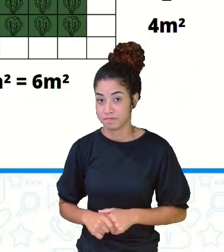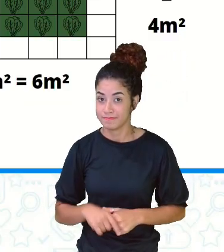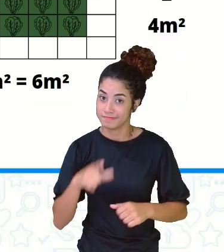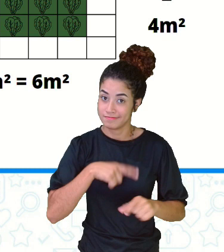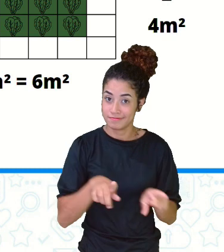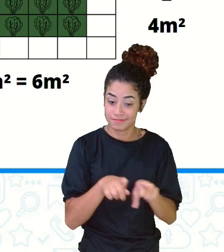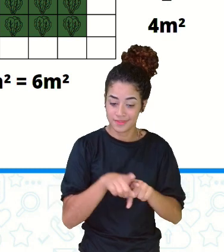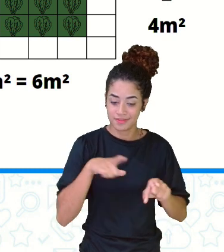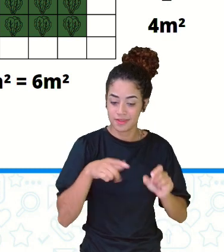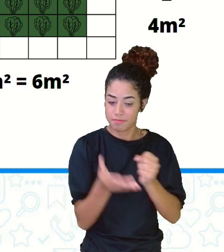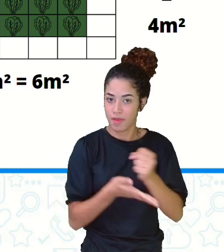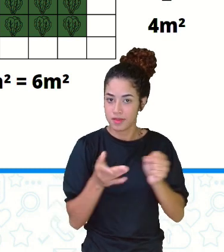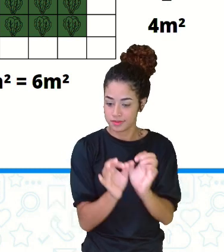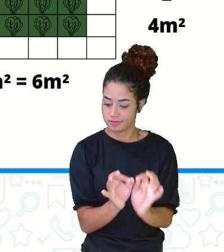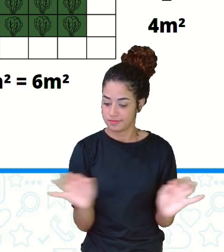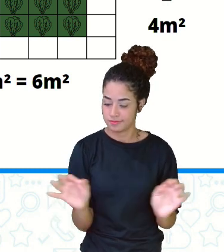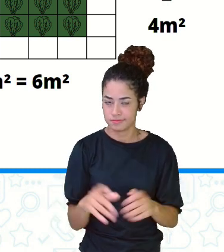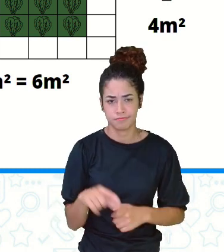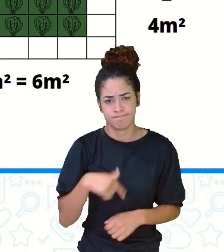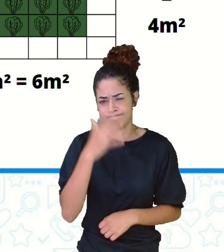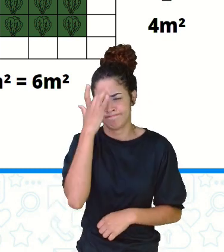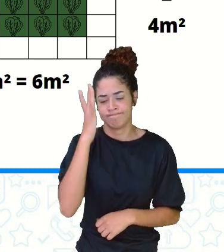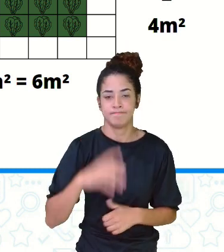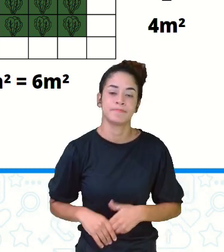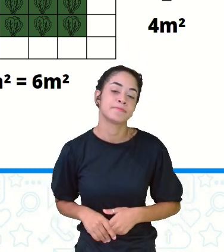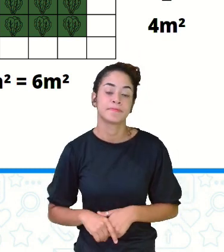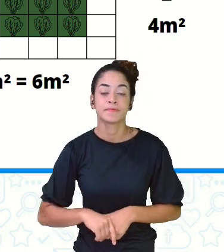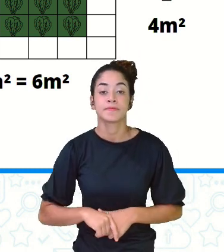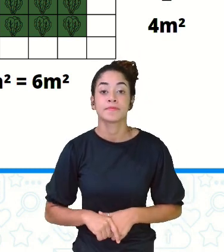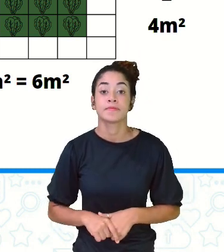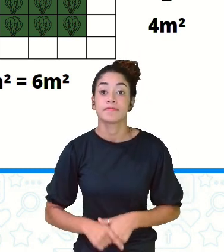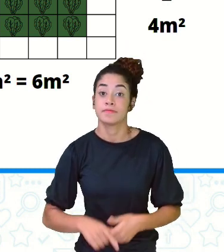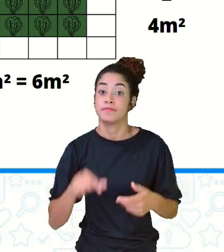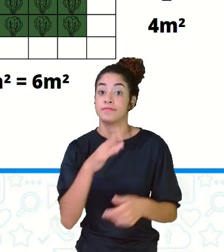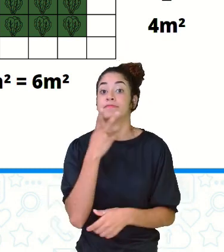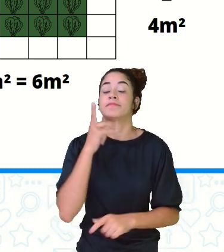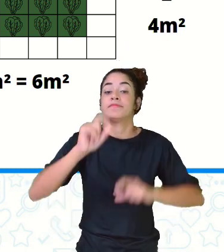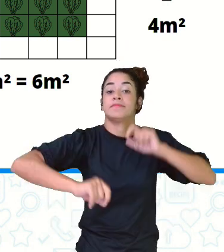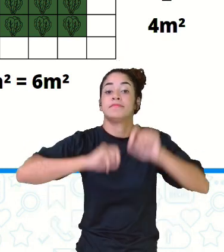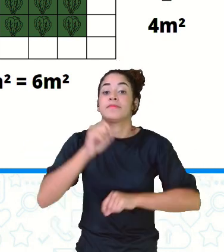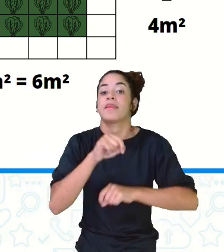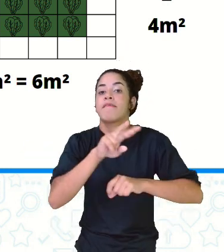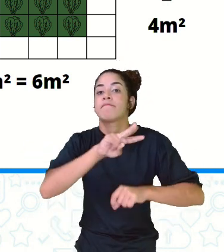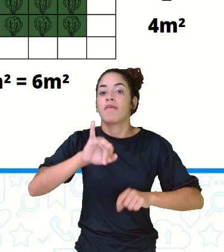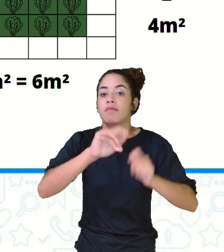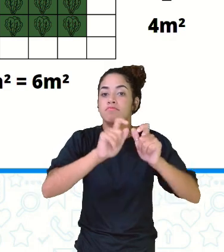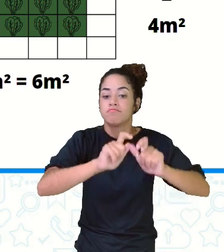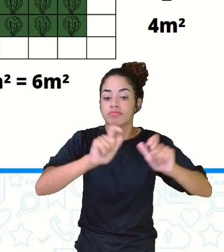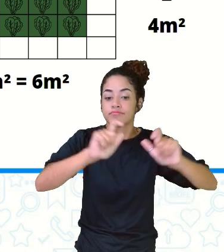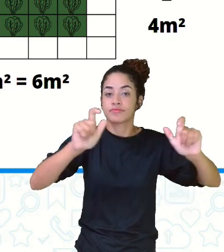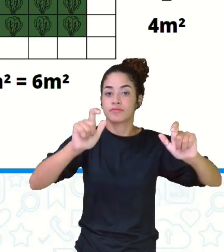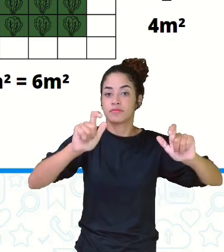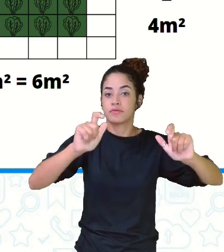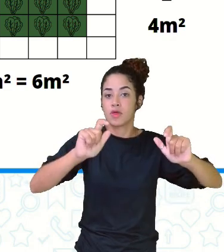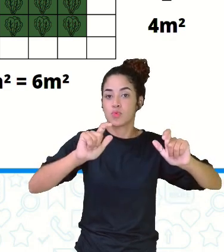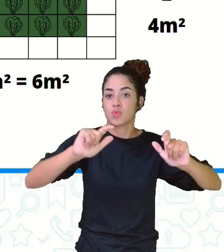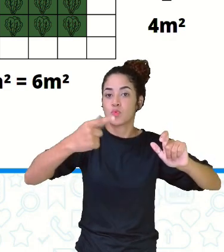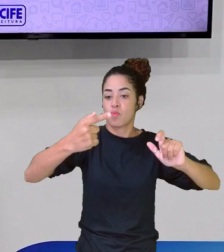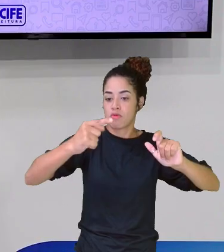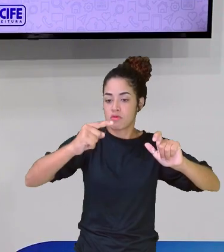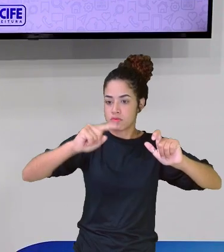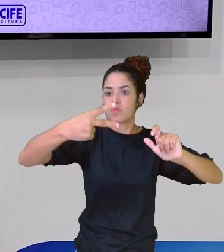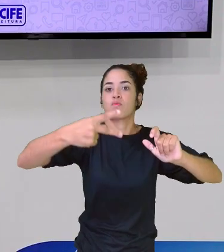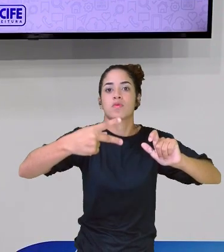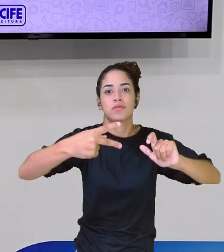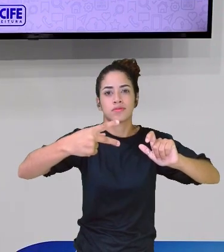e tenho a minha base. Facinho. Ele disse para mim que vai ampliar em 2 vezes.